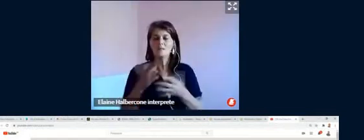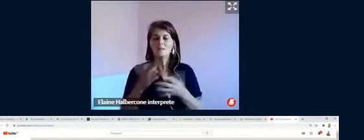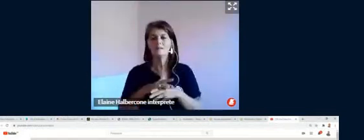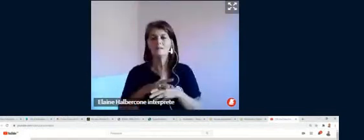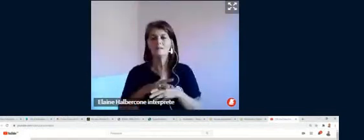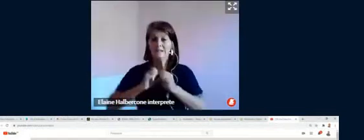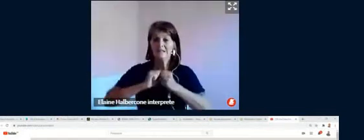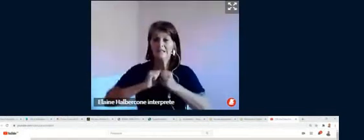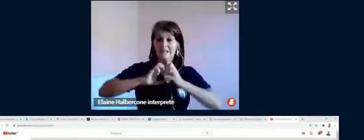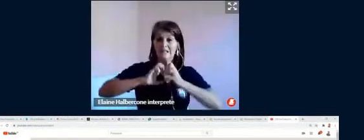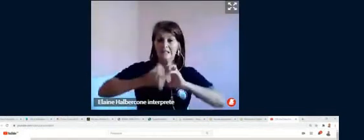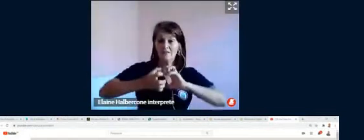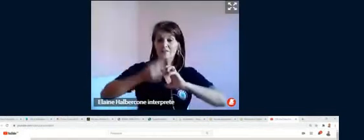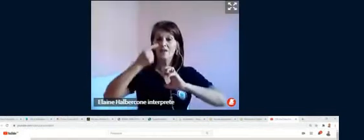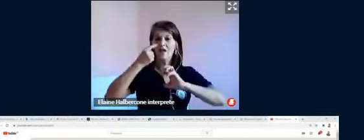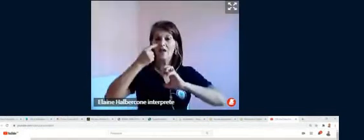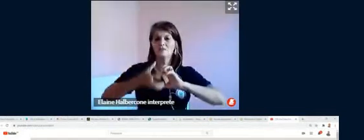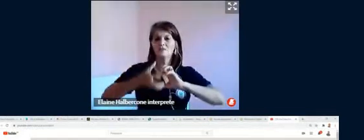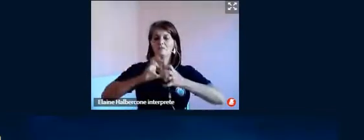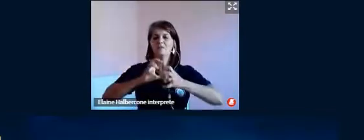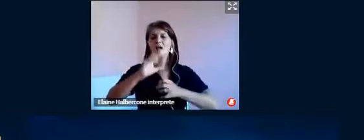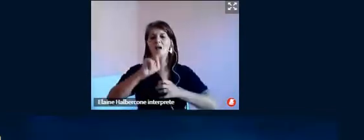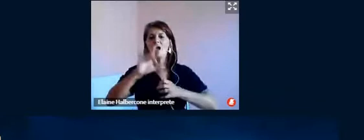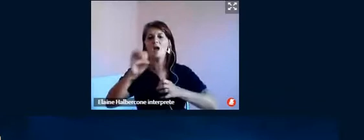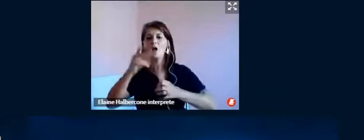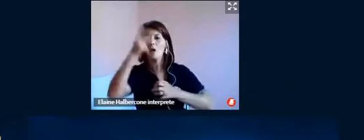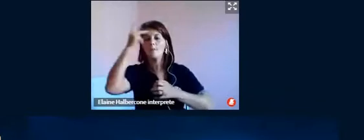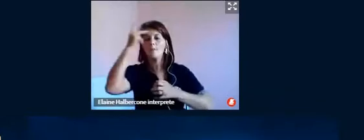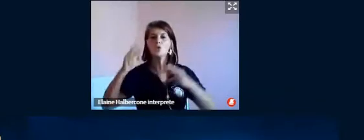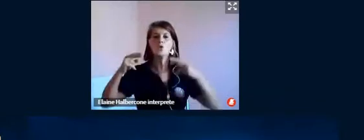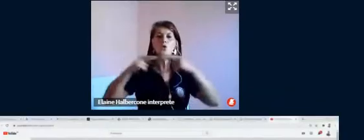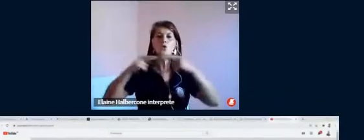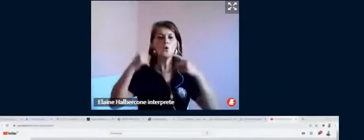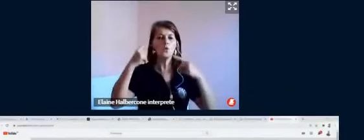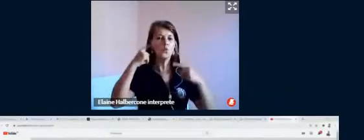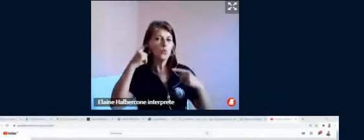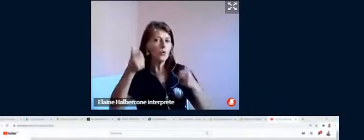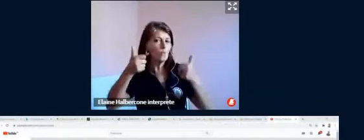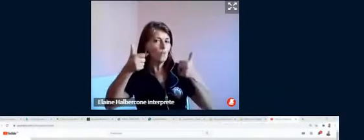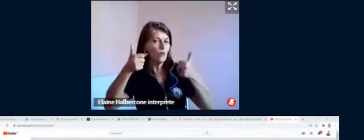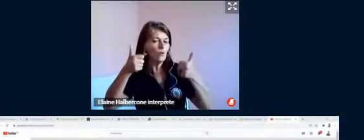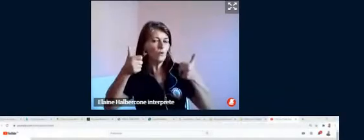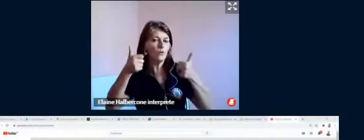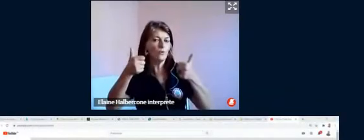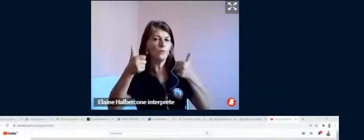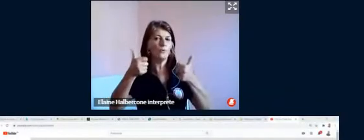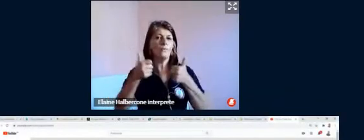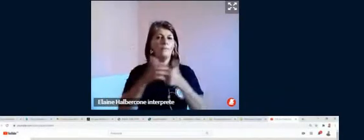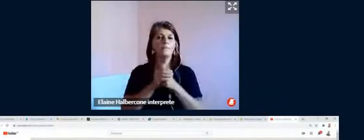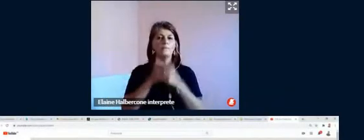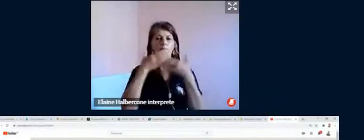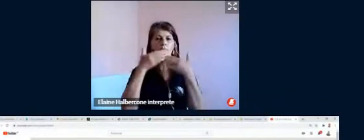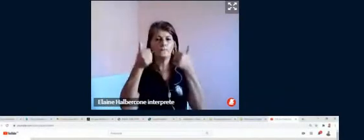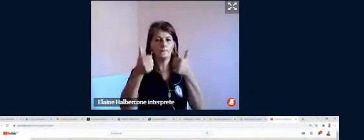travar, vocês avisam e eu destravo. Caio, pessoal, como é que está o áudio aí? Melhorou? Deu uma melhorada